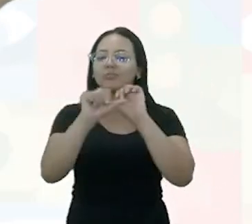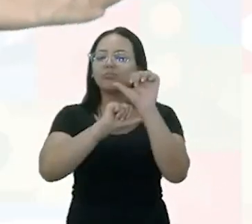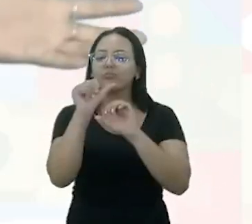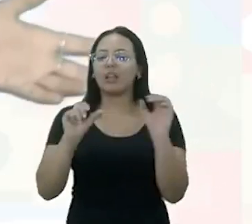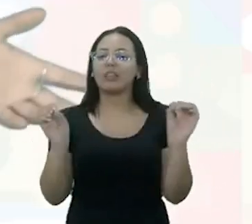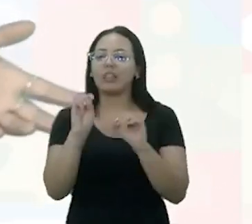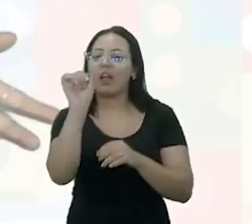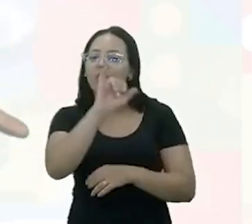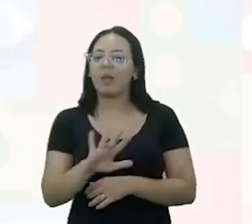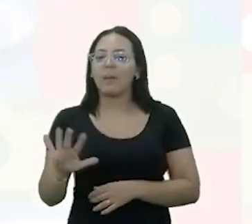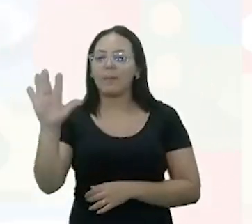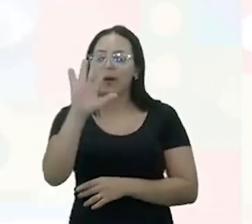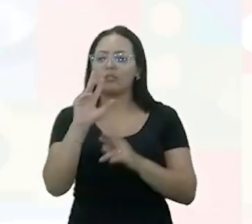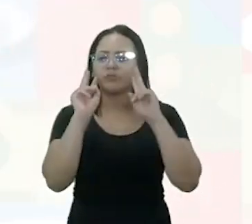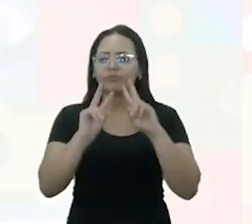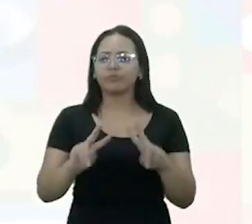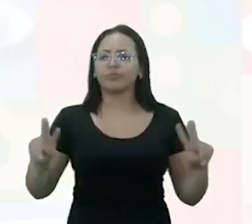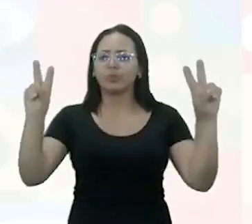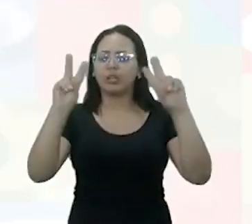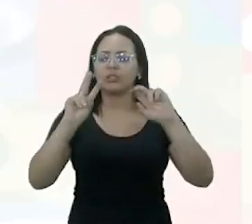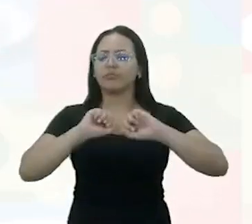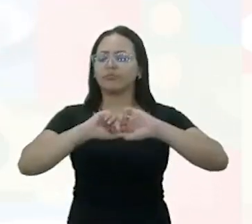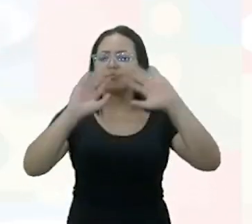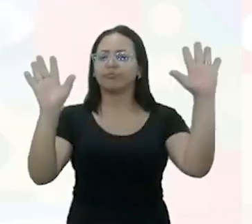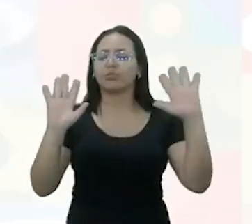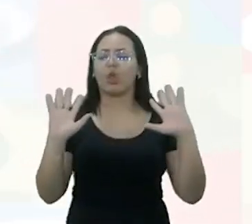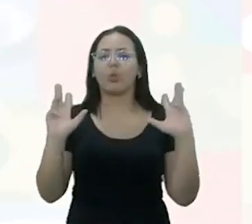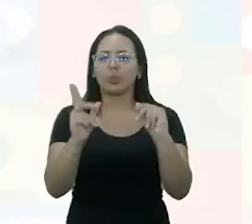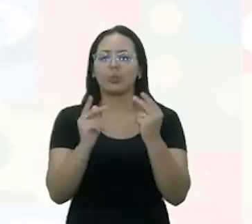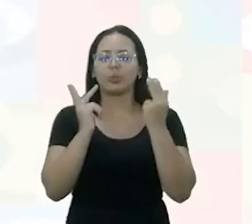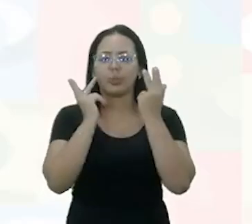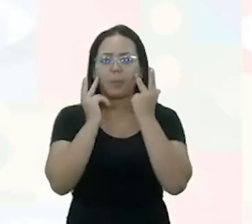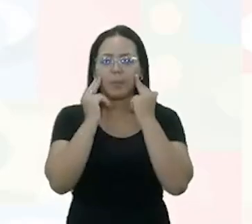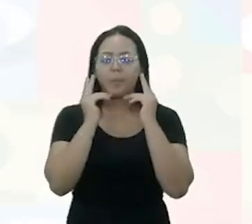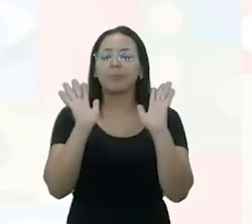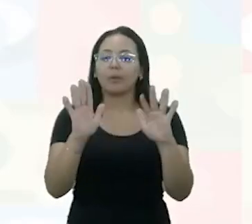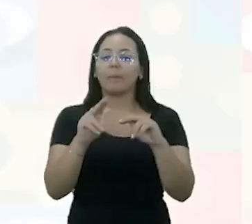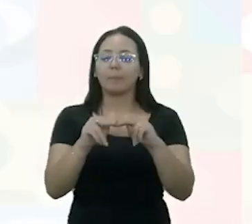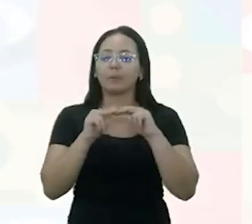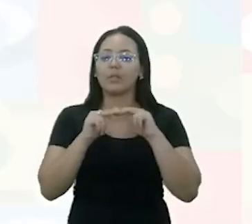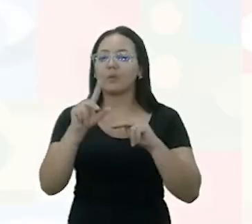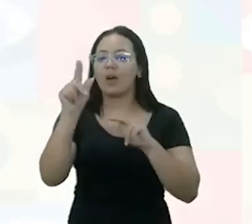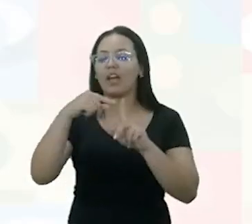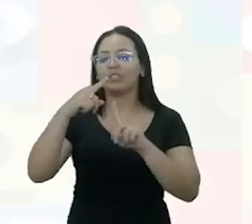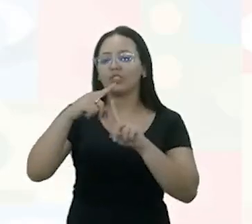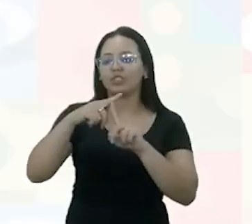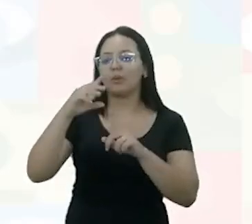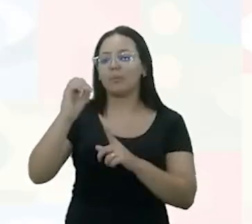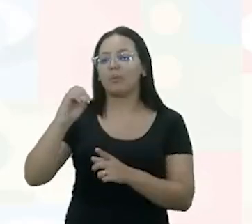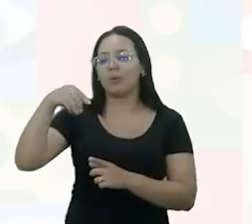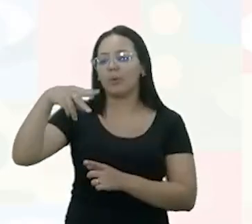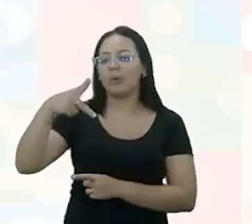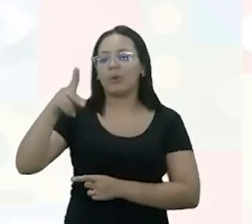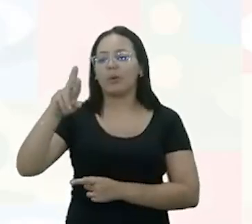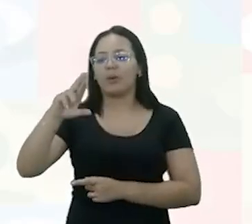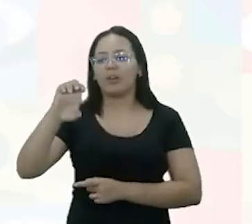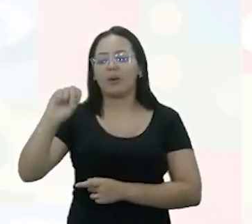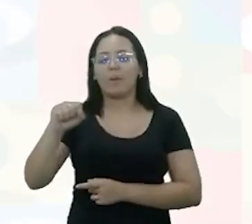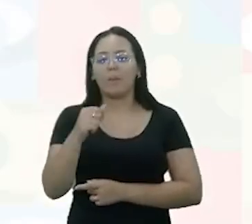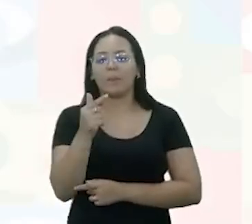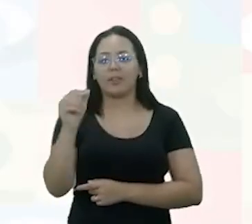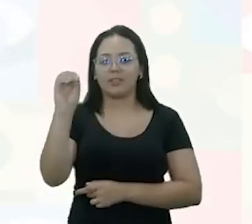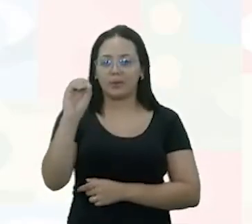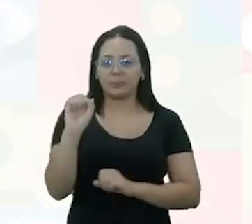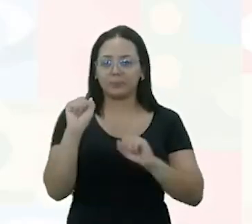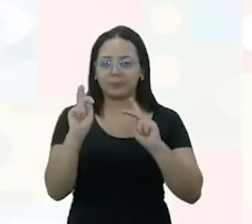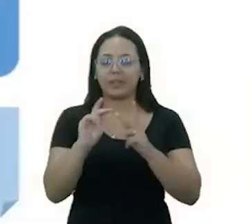a imagem e a visão dela como um todo, certo? Por isso que é compressão do tipo lossless. E quais são os formatos